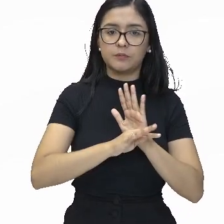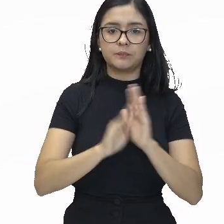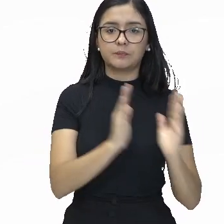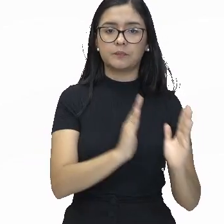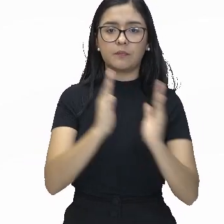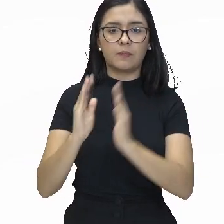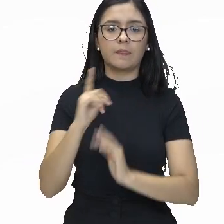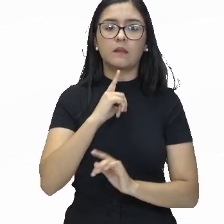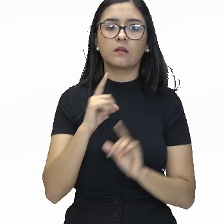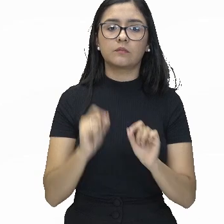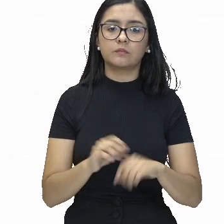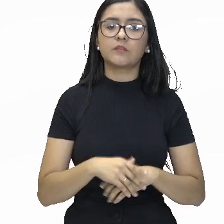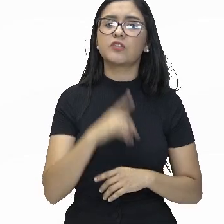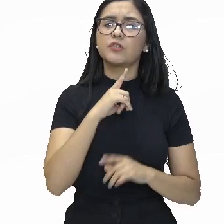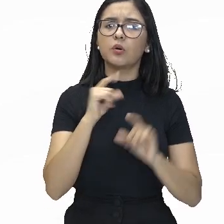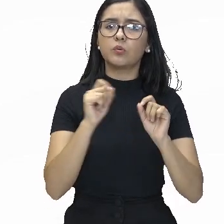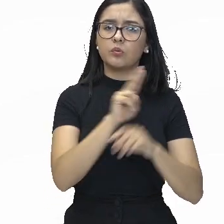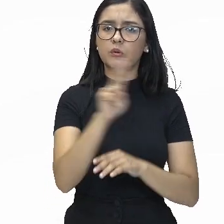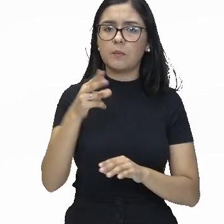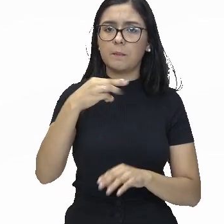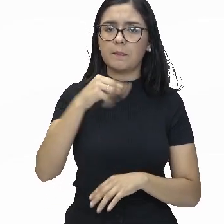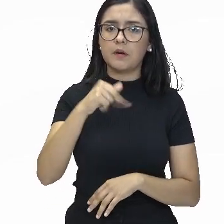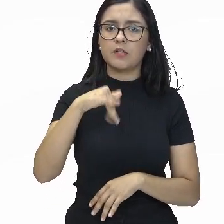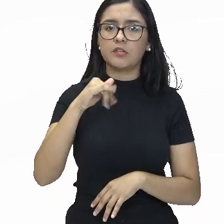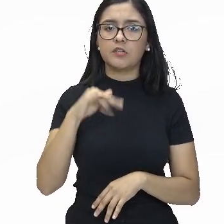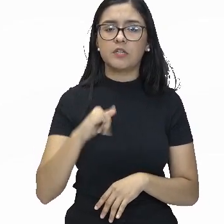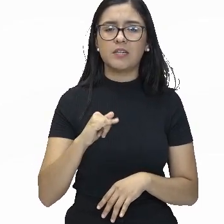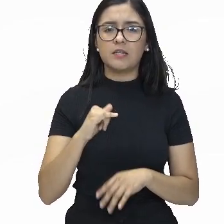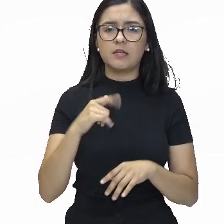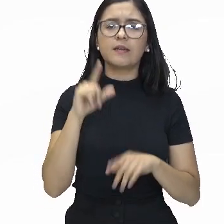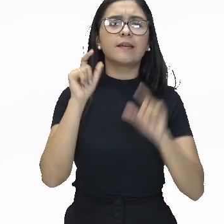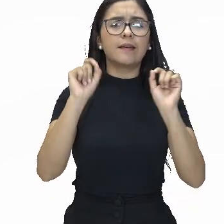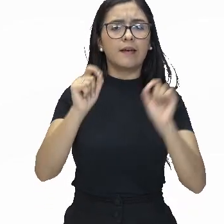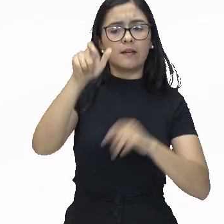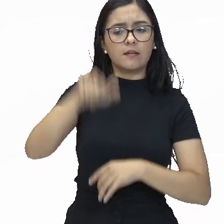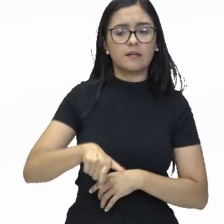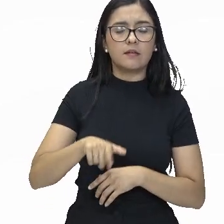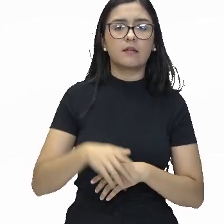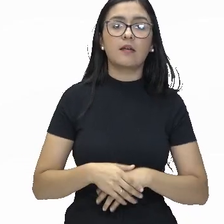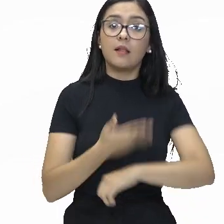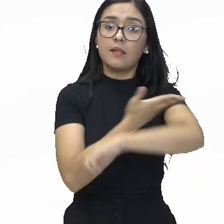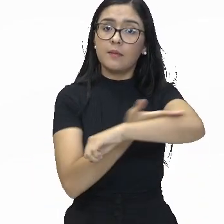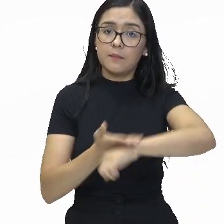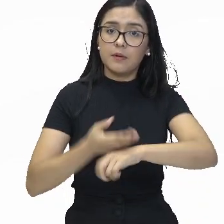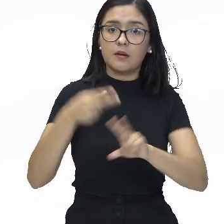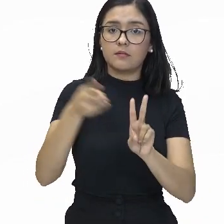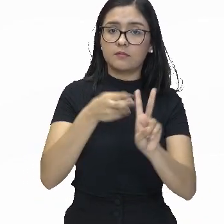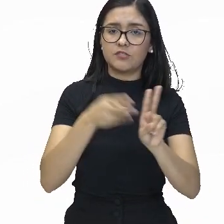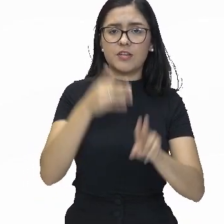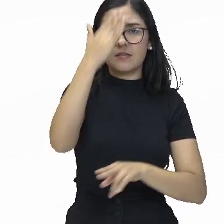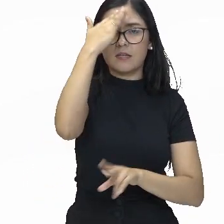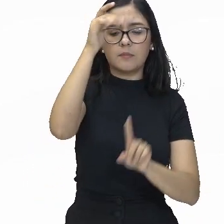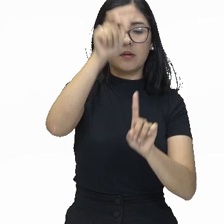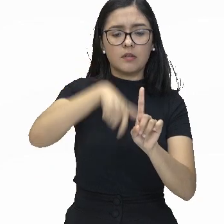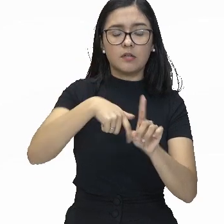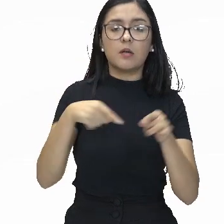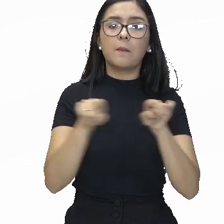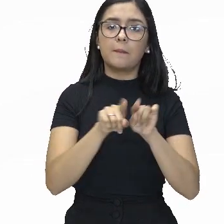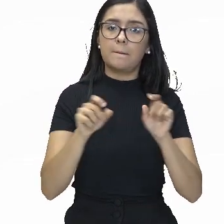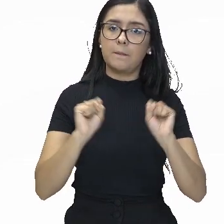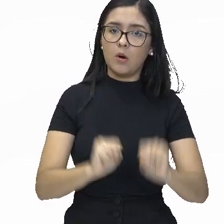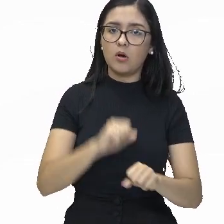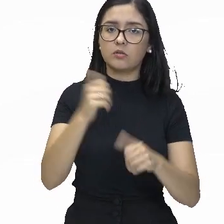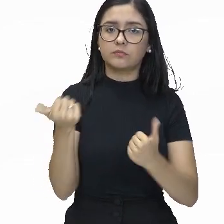aí, recebeu o nome de Mani. Quem? Uma branca indiazinha, né? A gente já sabe quem é o sujeito. A gente pode